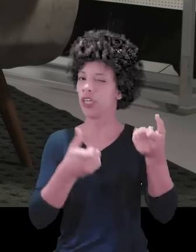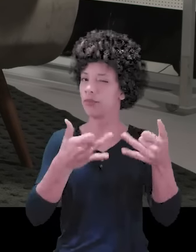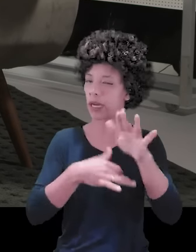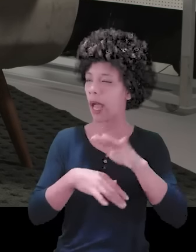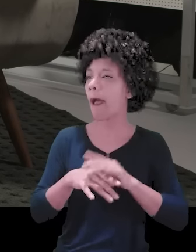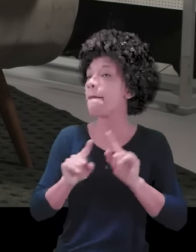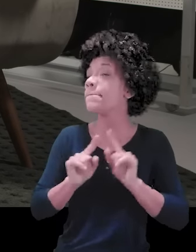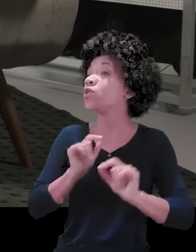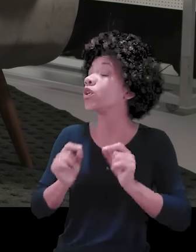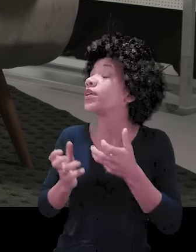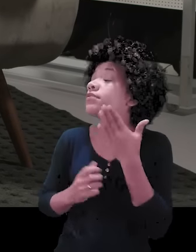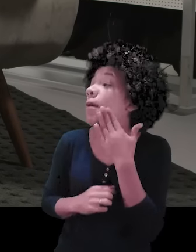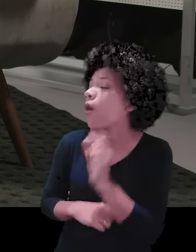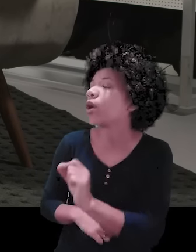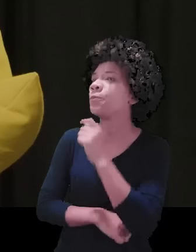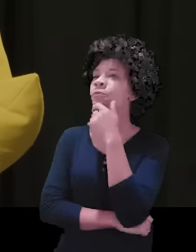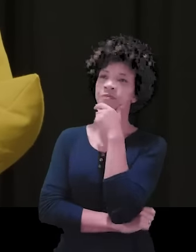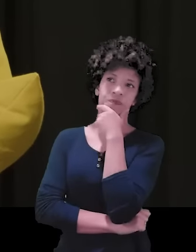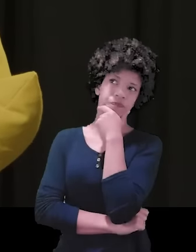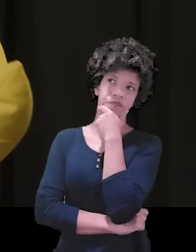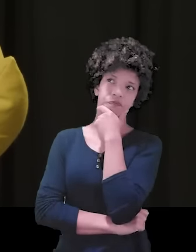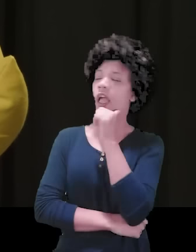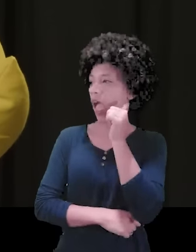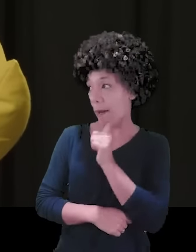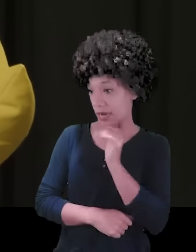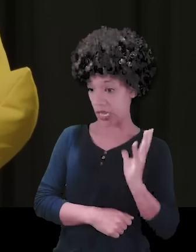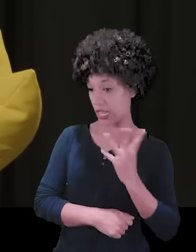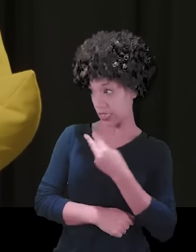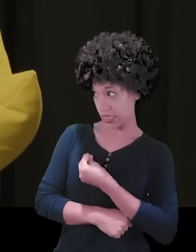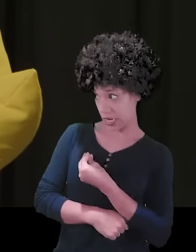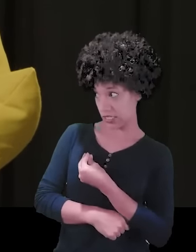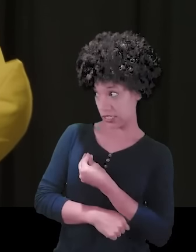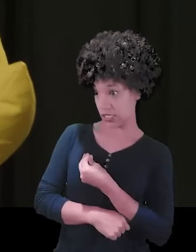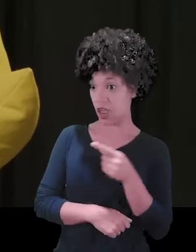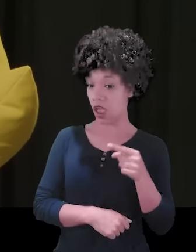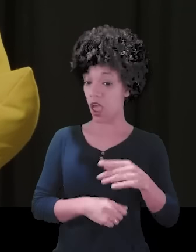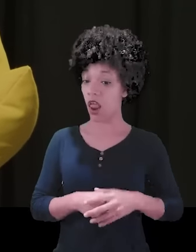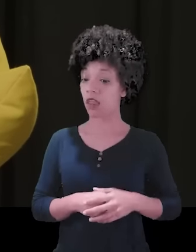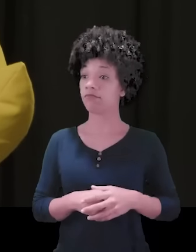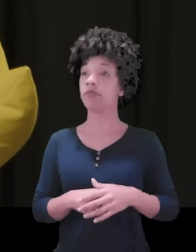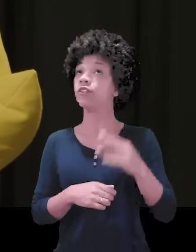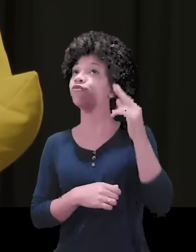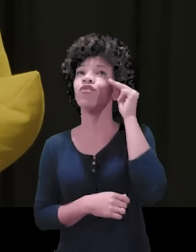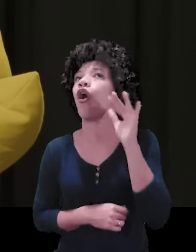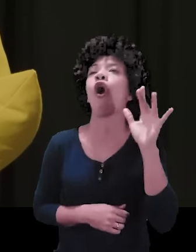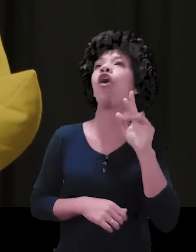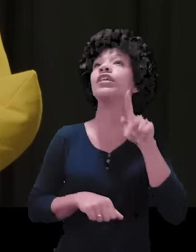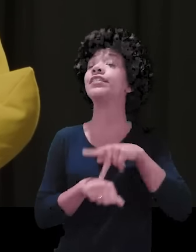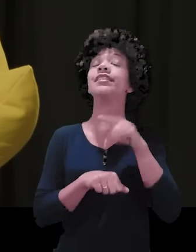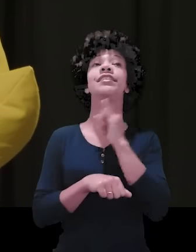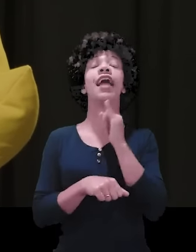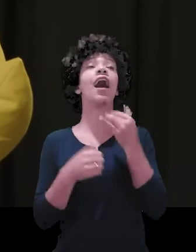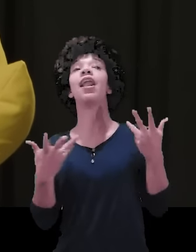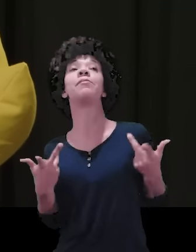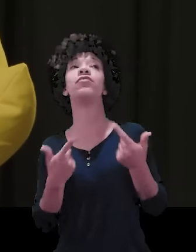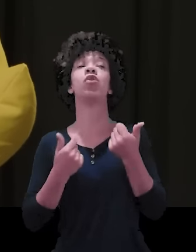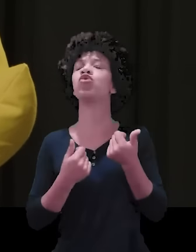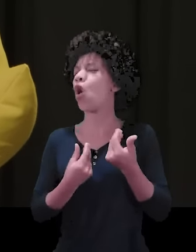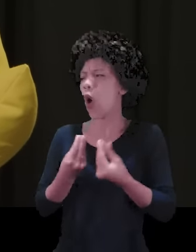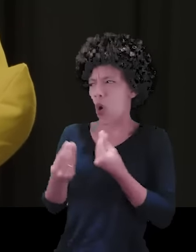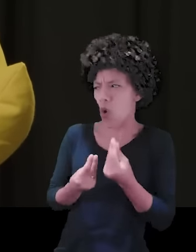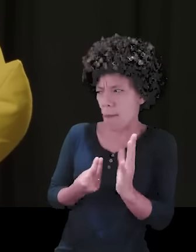isso já faz o que eu queria saber a menina a transa ela ficou lá belezura Itália vai ser lindo como é que